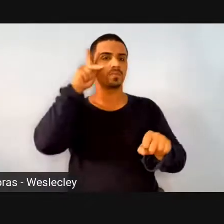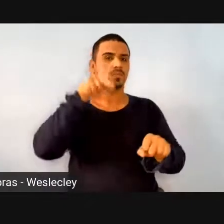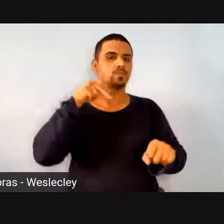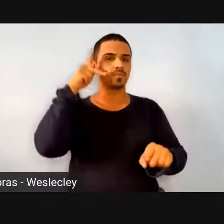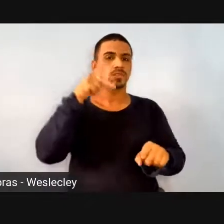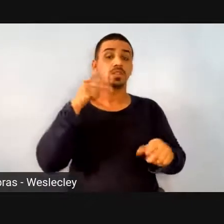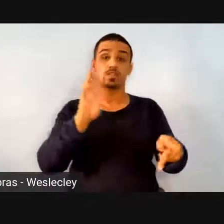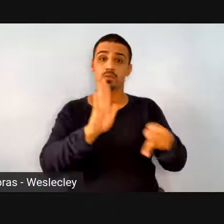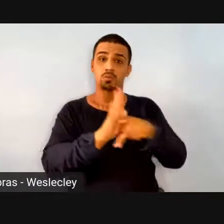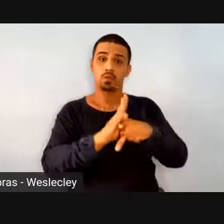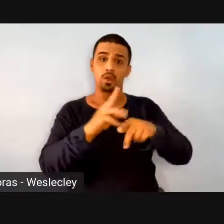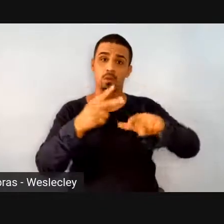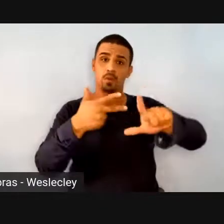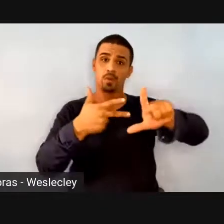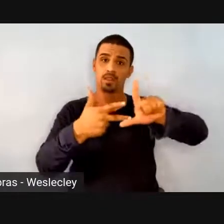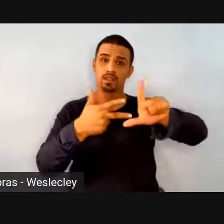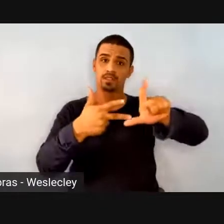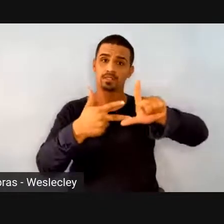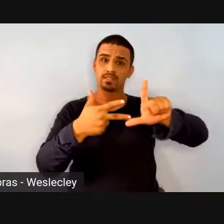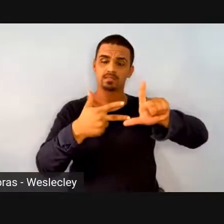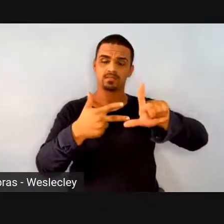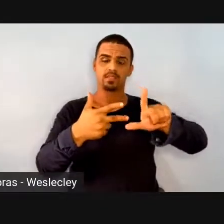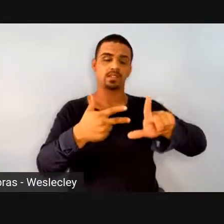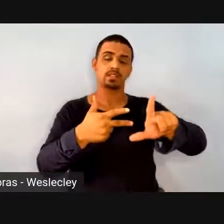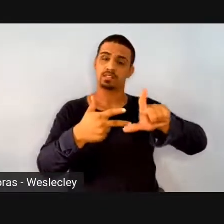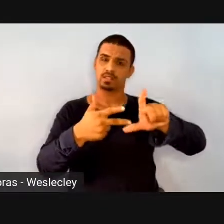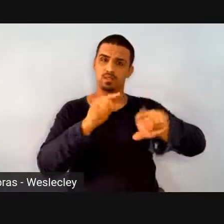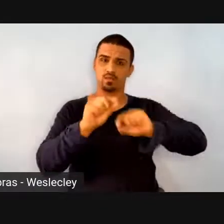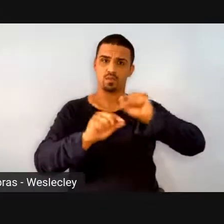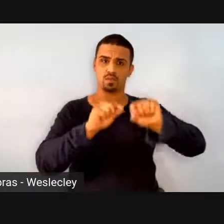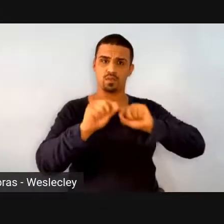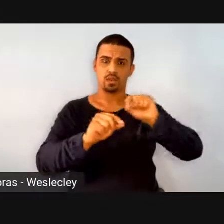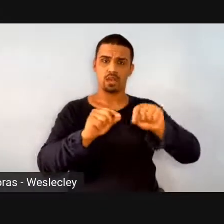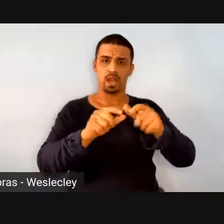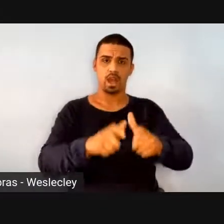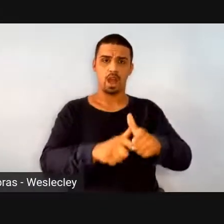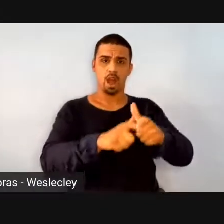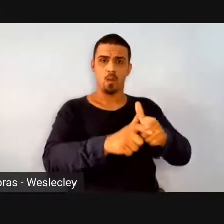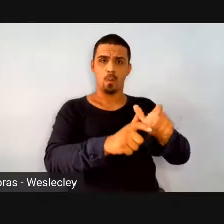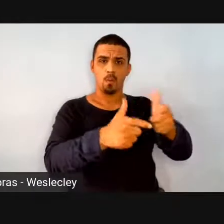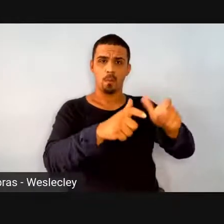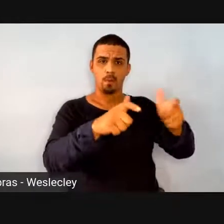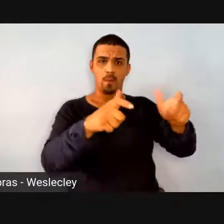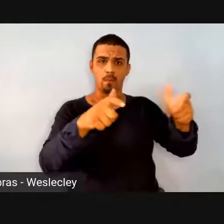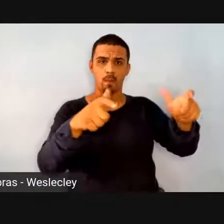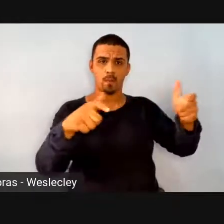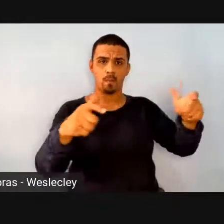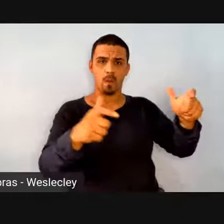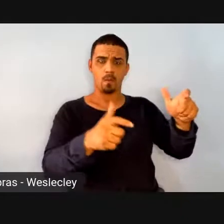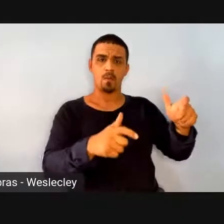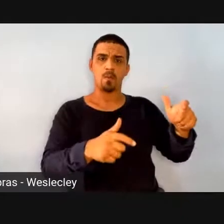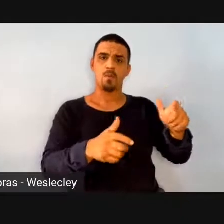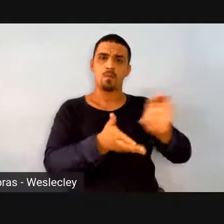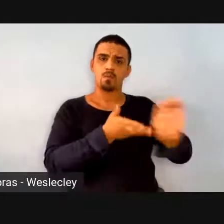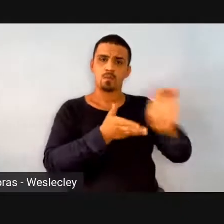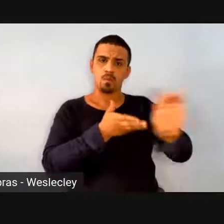legislativo das duas uma. Ou aumentava drasticamente a provisão de recursos públicos,